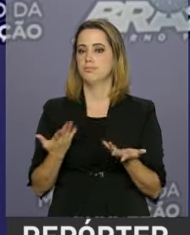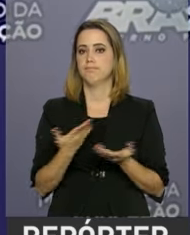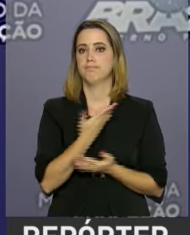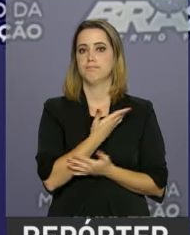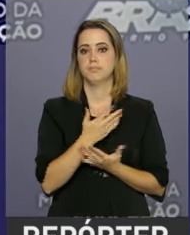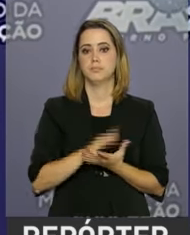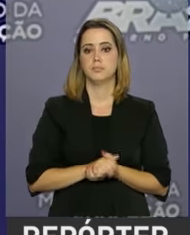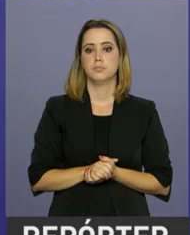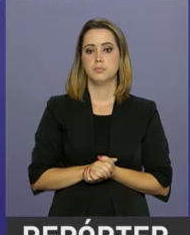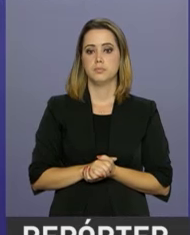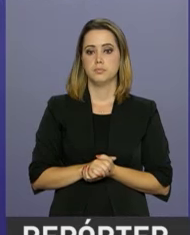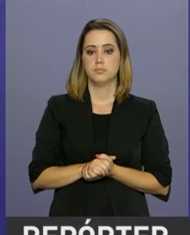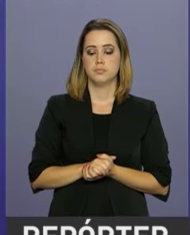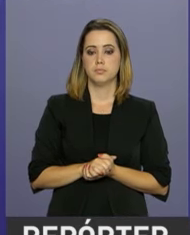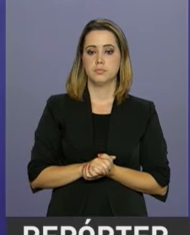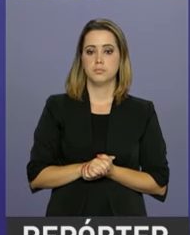Filho.